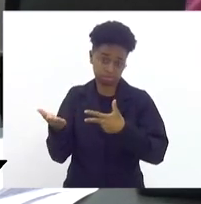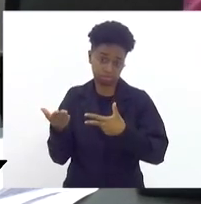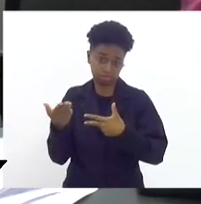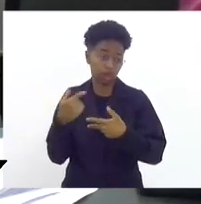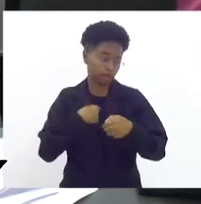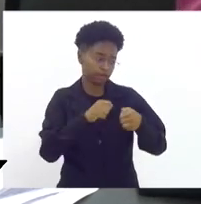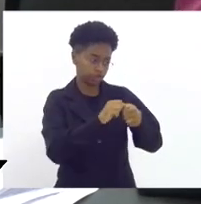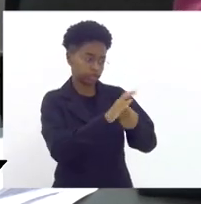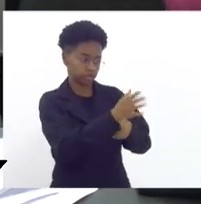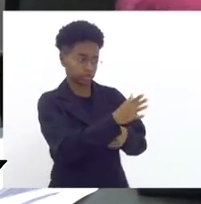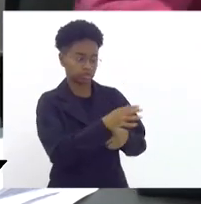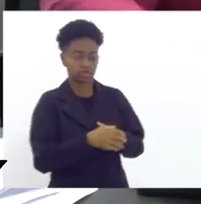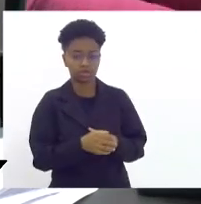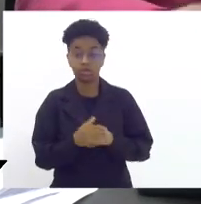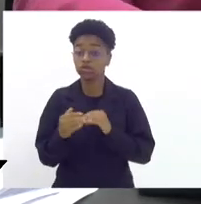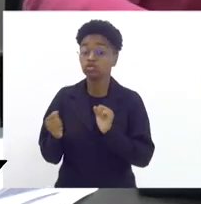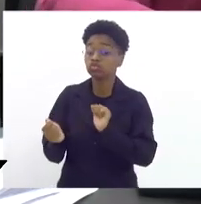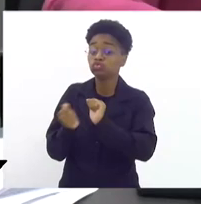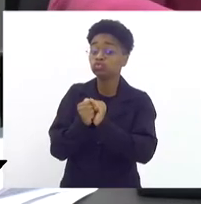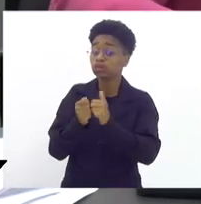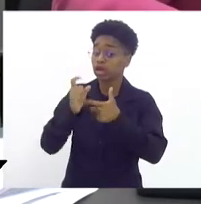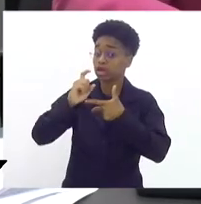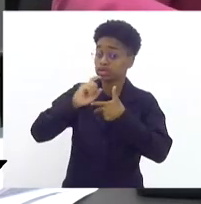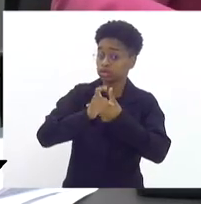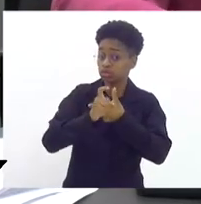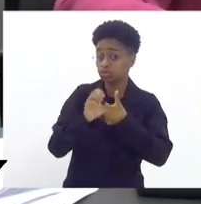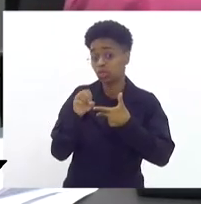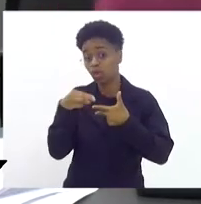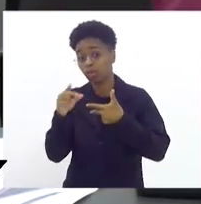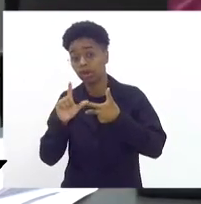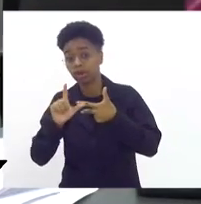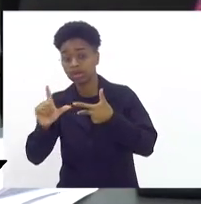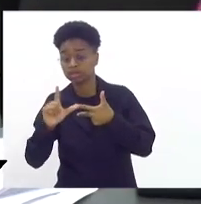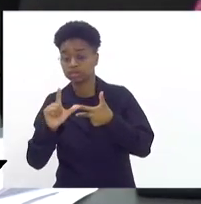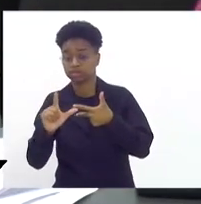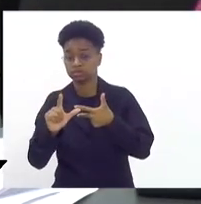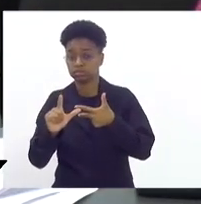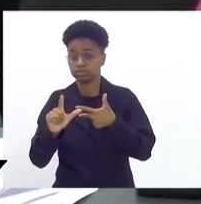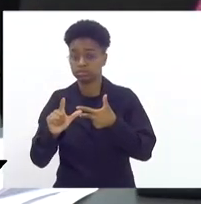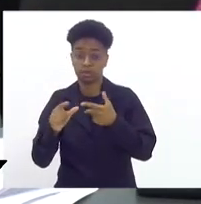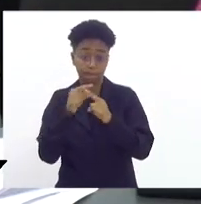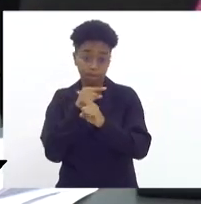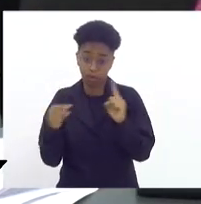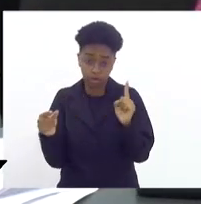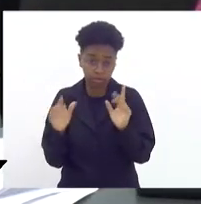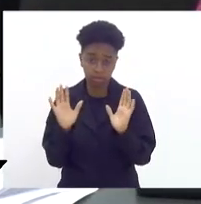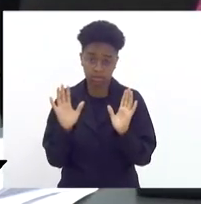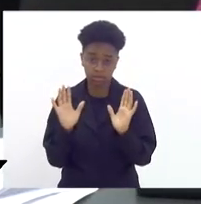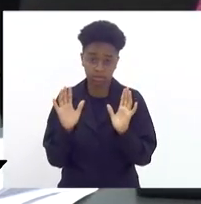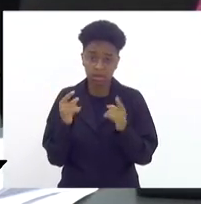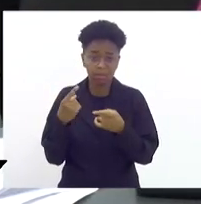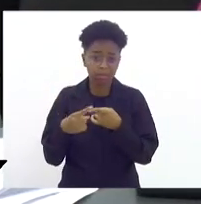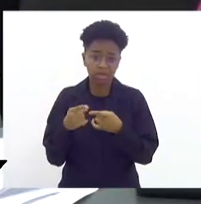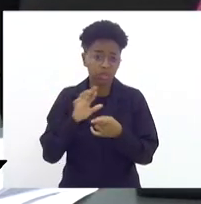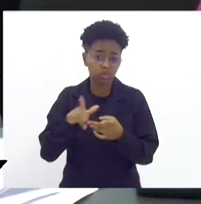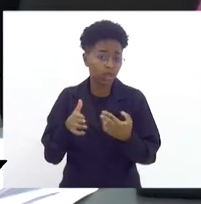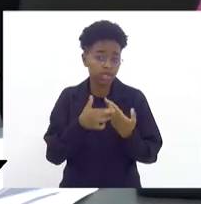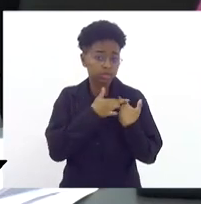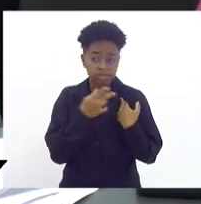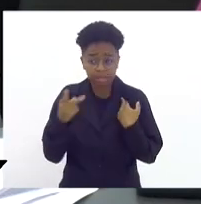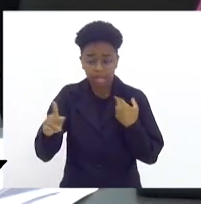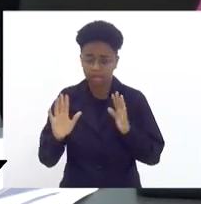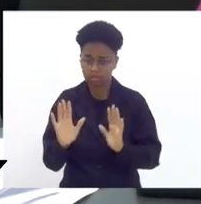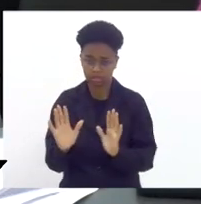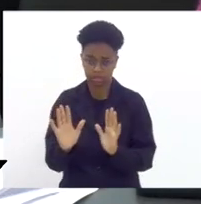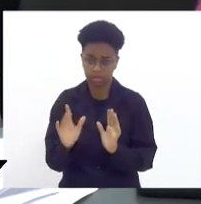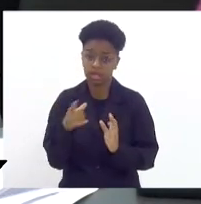Em conjunto com o executivo ou o legislativo, a proibir, né? Porque não é competência só dele.